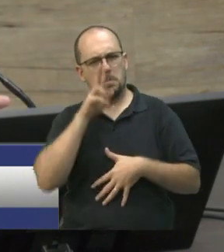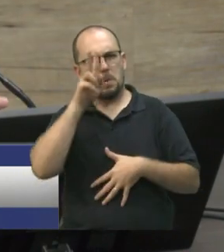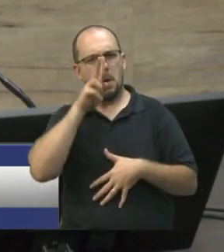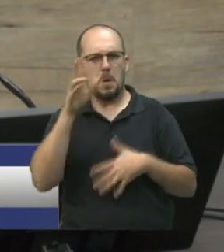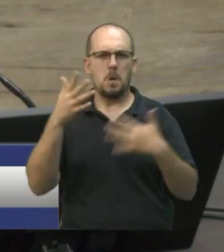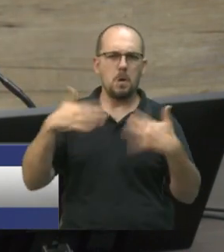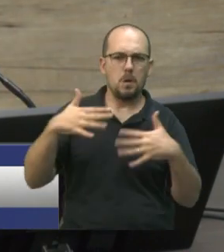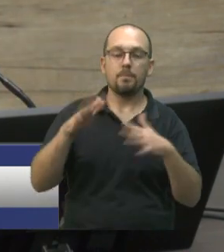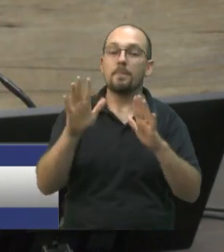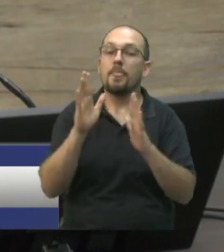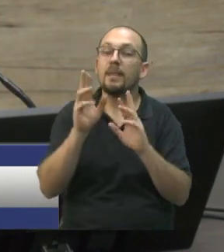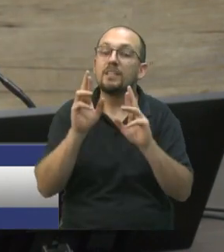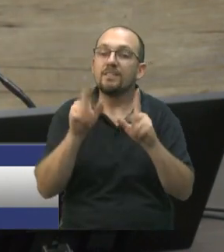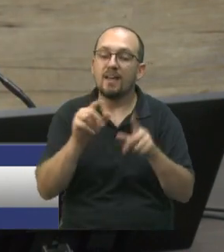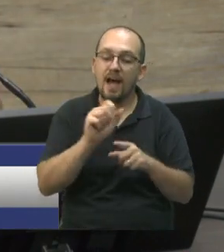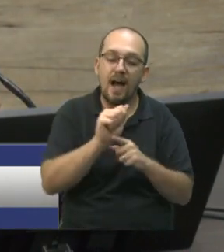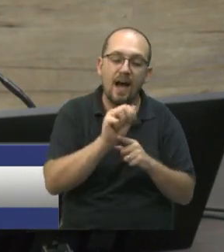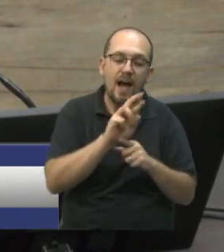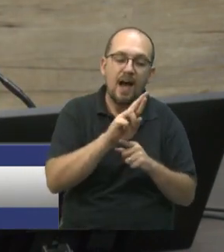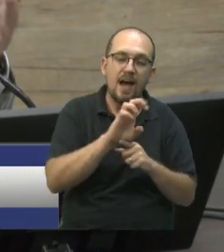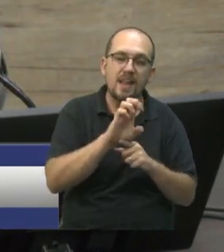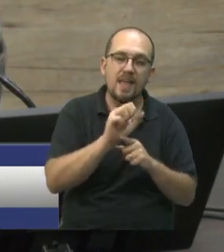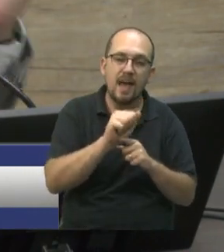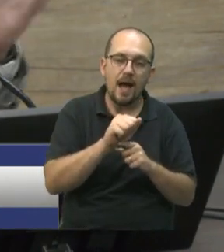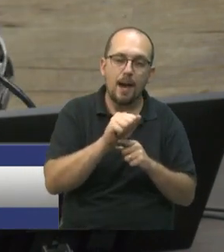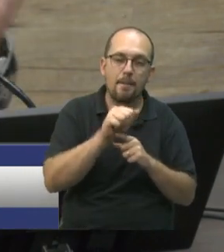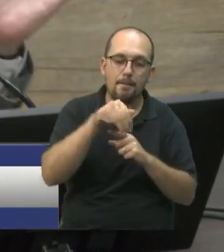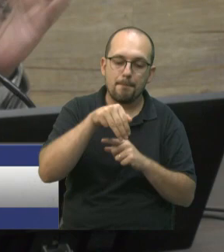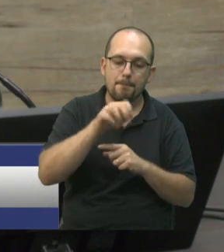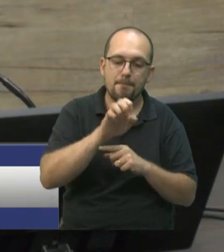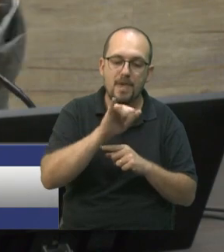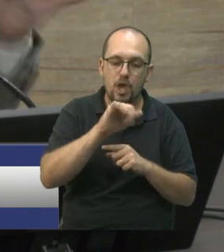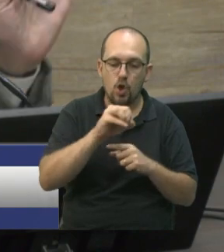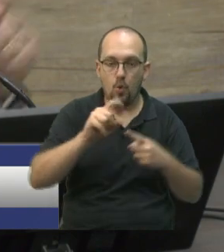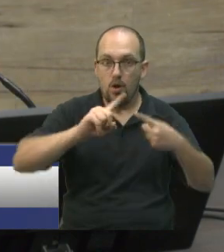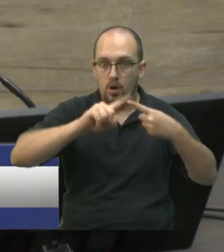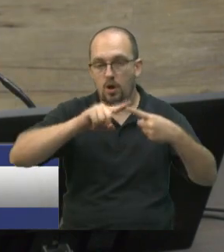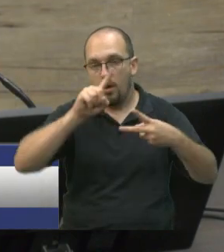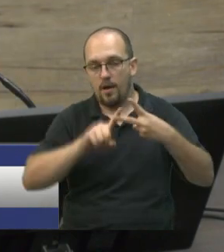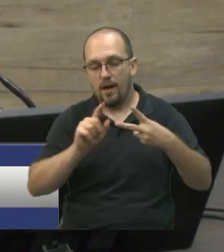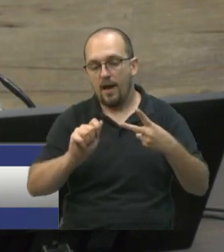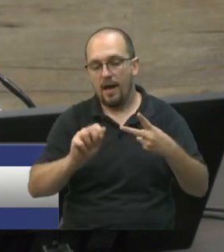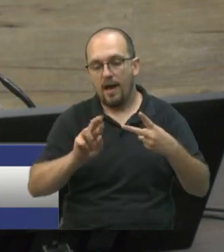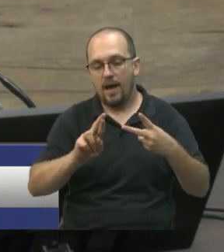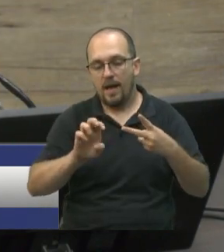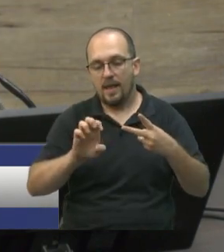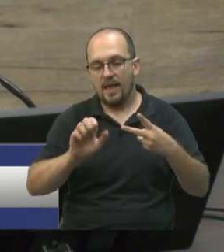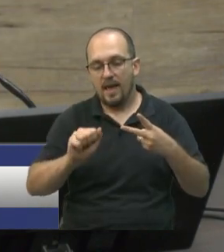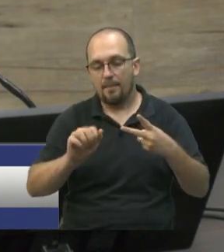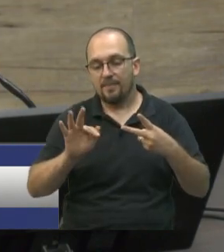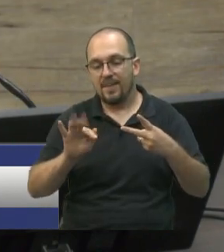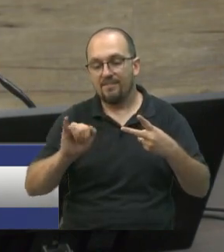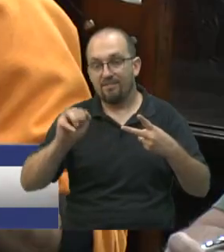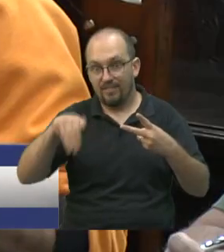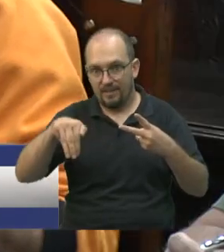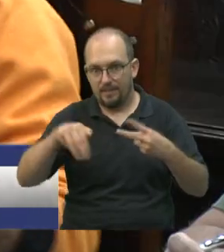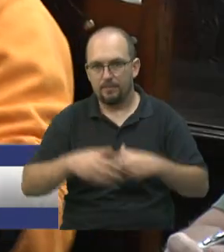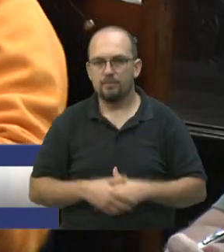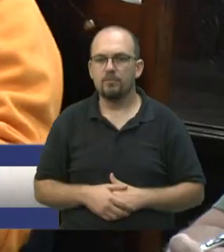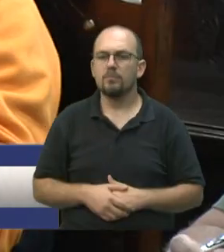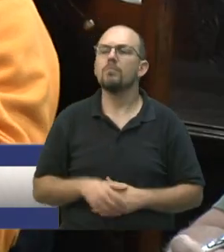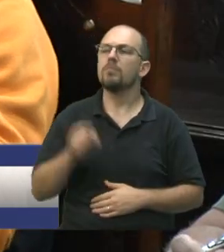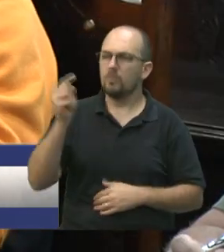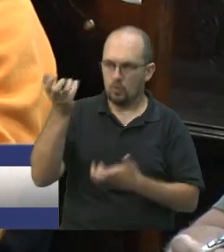Área meio e área fim. Depois, se vocês quiserem, a gente até conversa um pouco sobre isso em relação ao planejamento estratégico. Tudo bem? Pretendo chegar,